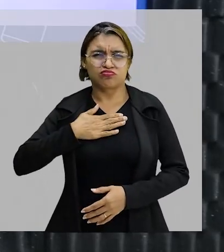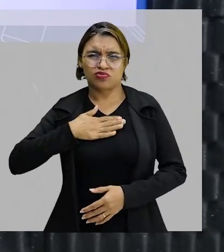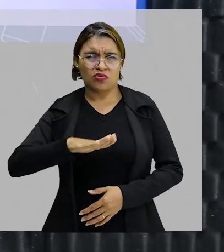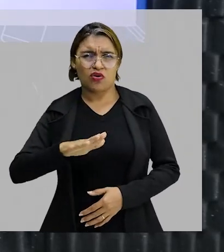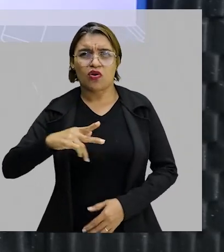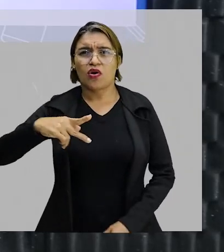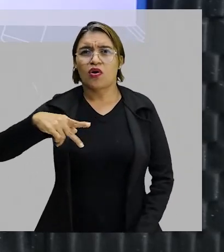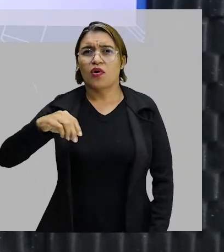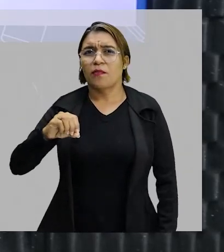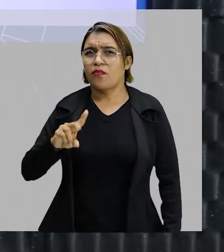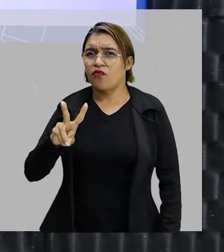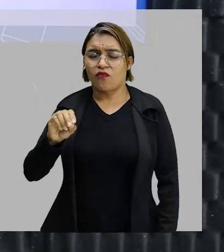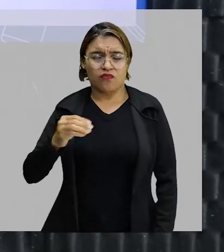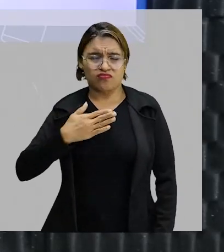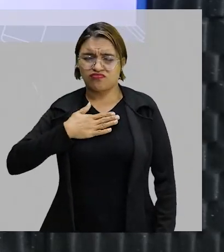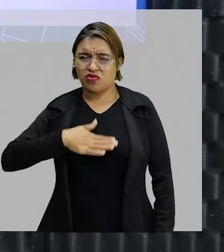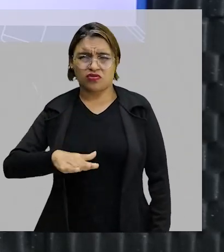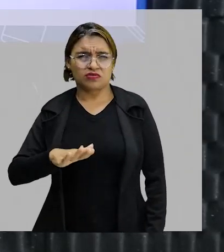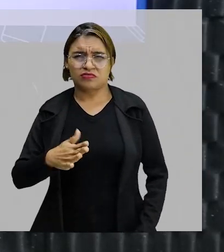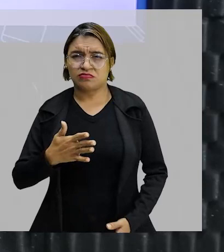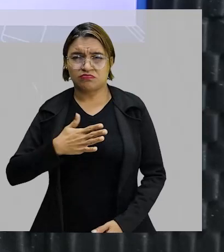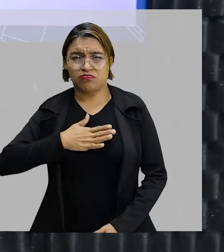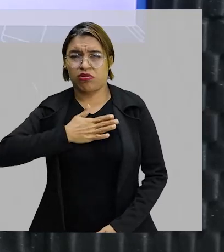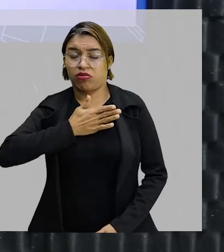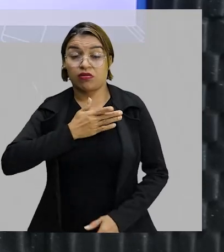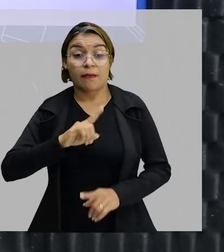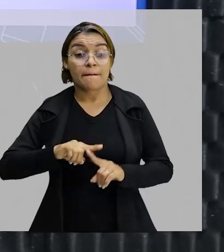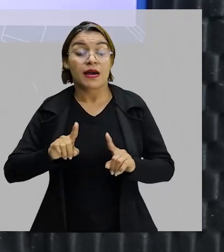de polvo, mas os outros, né, todos